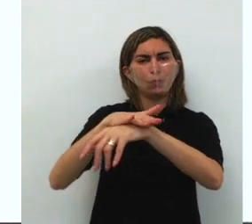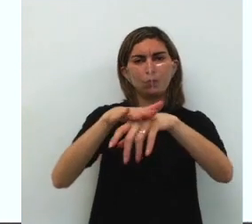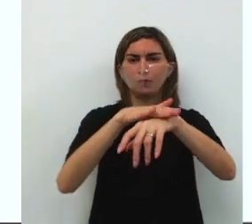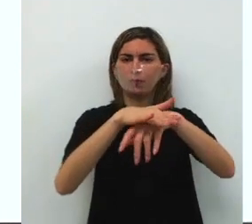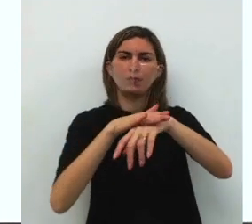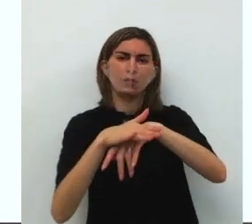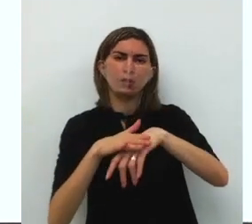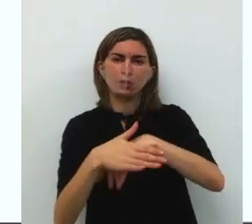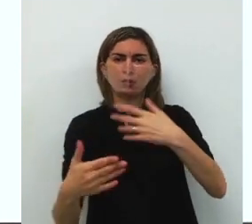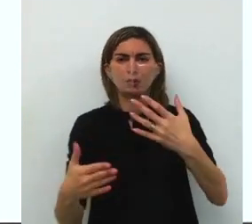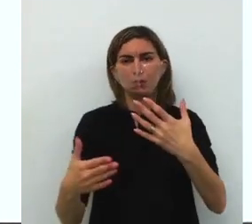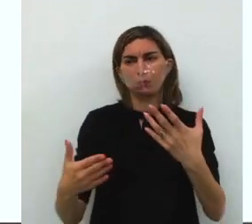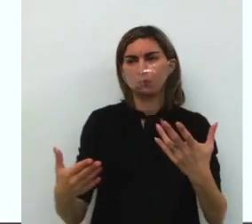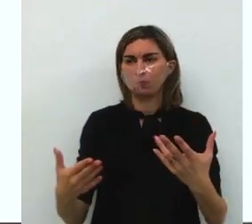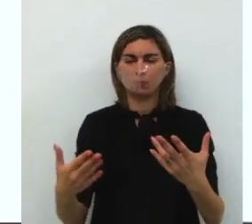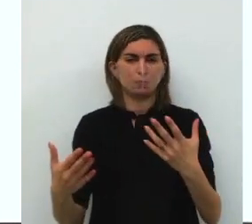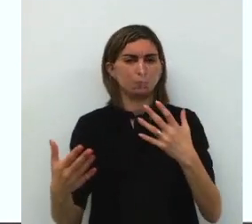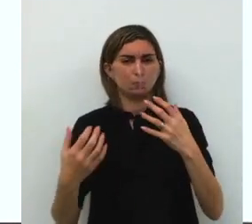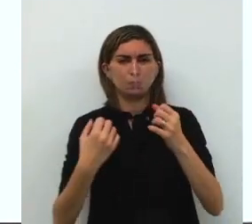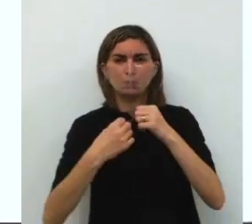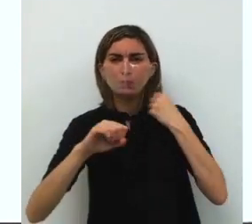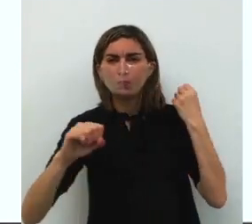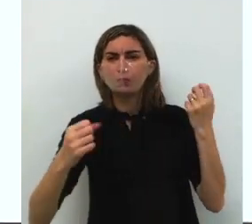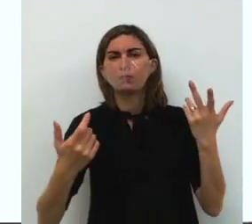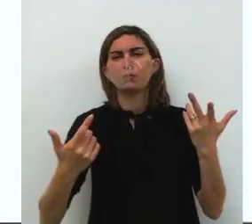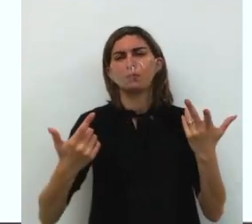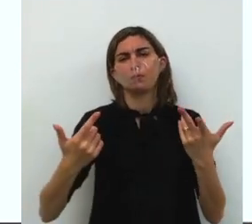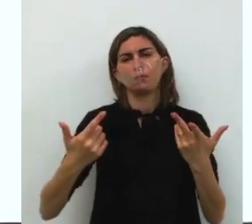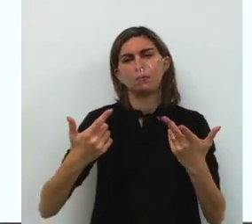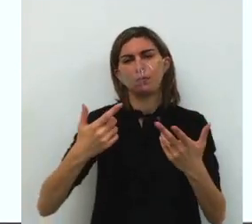conversa, né? Aquela